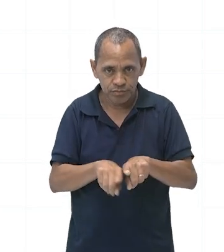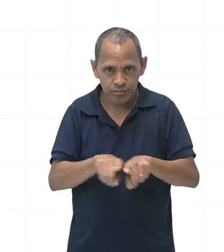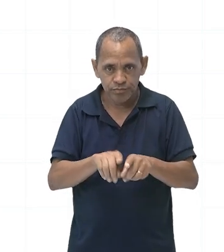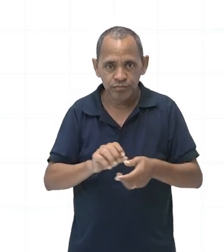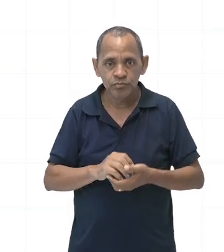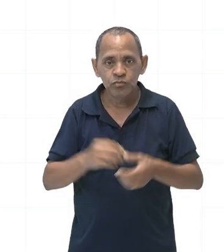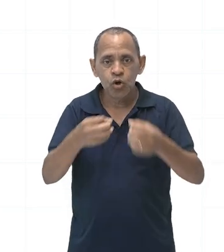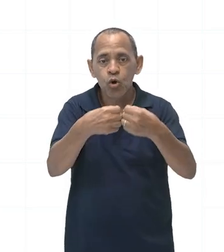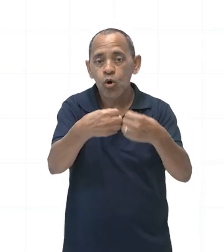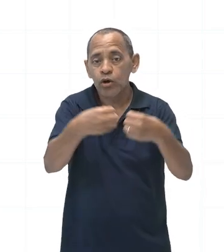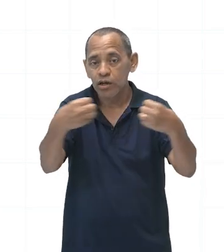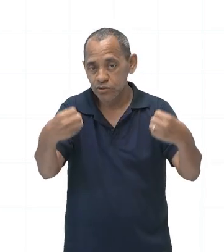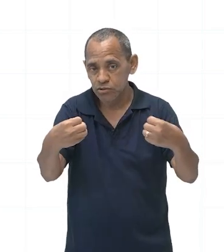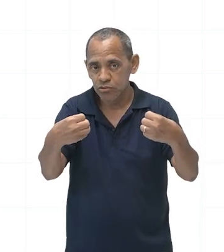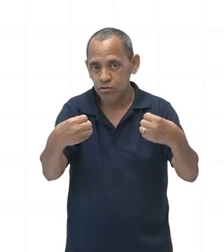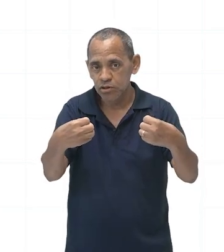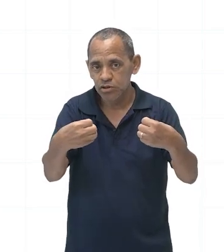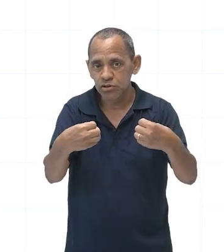orações